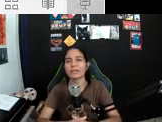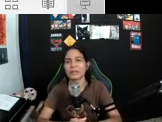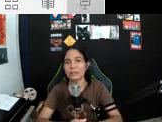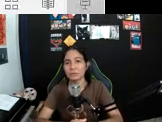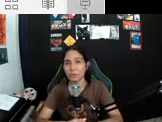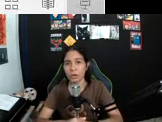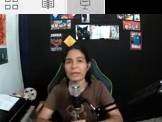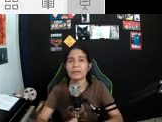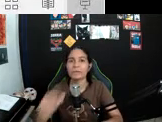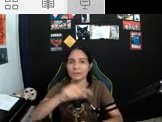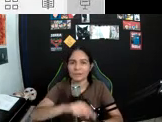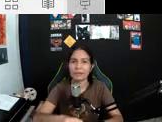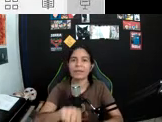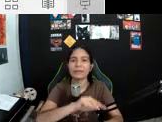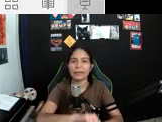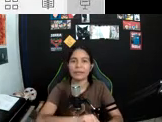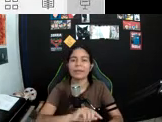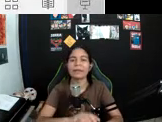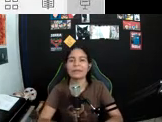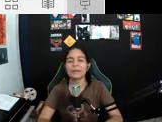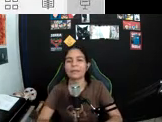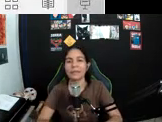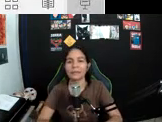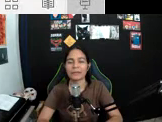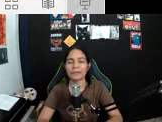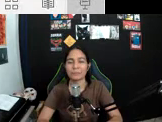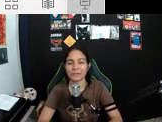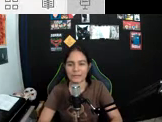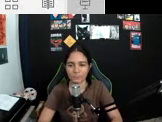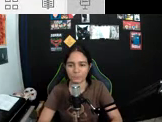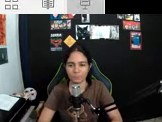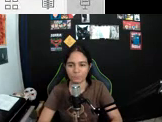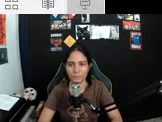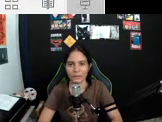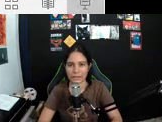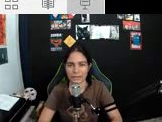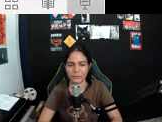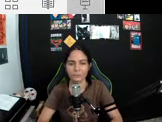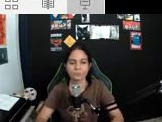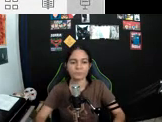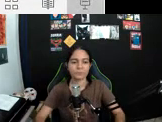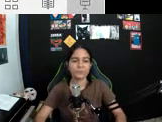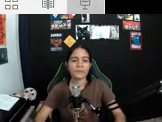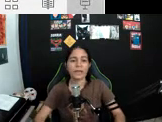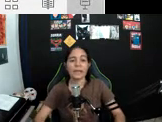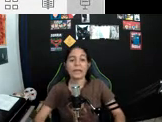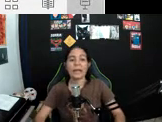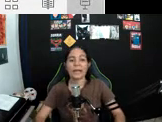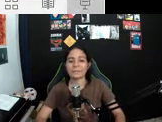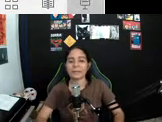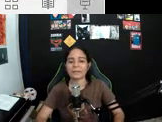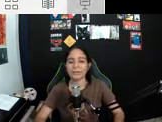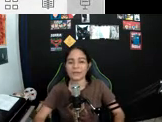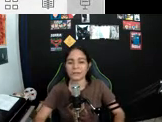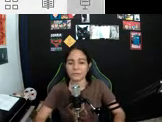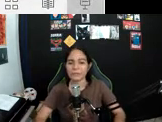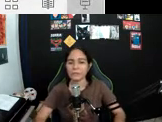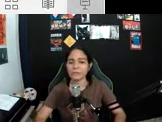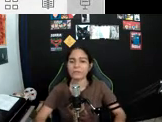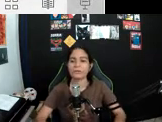seja registrado no Corém que você tem essa capacitação, certo? As